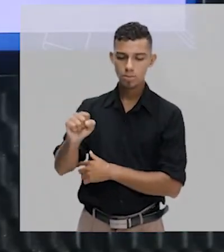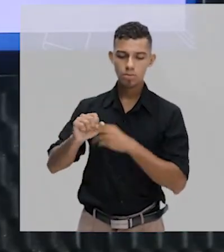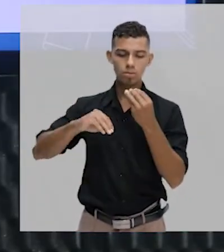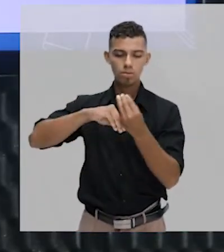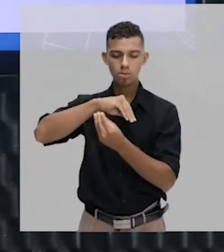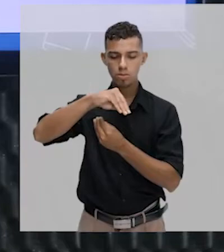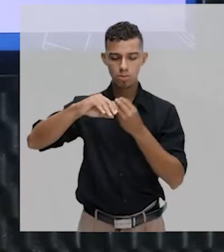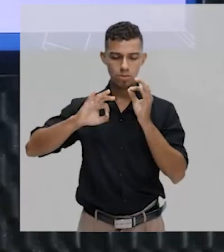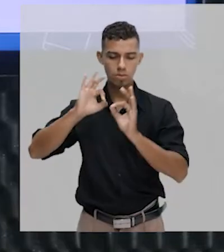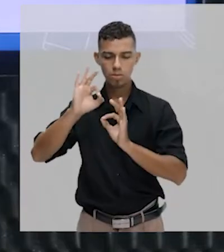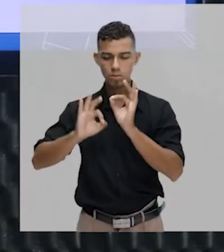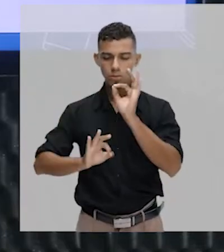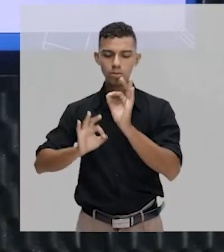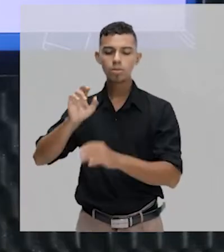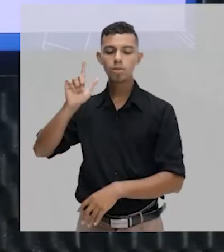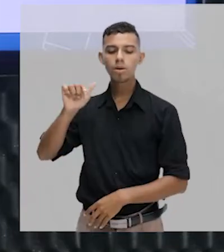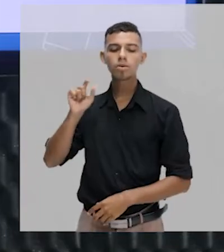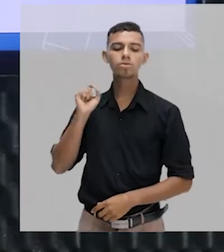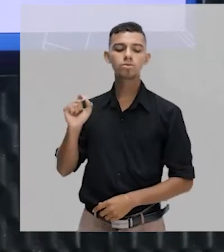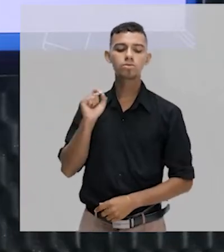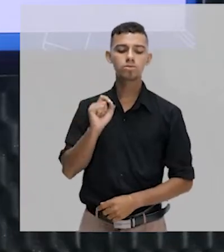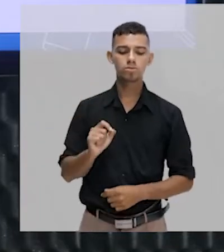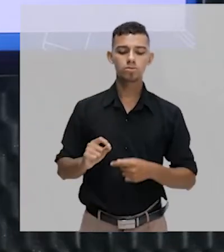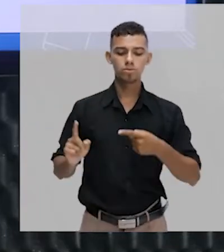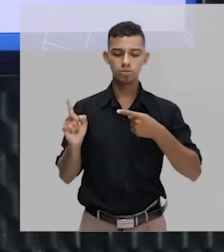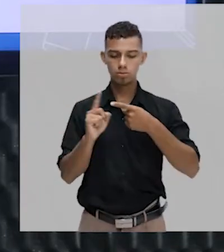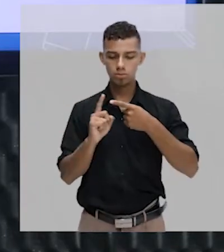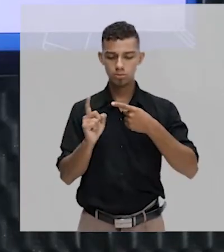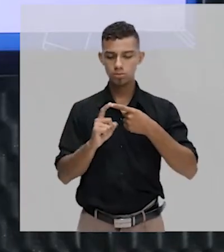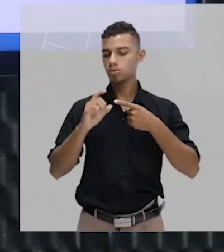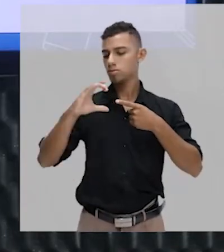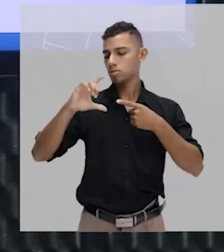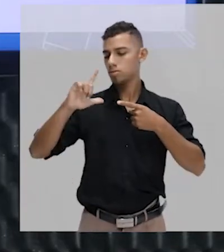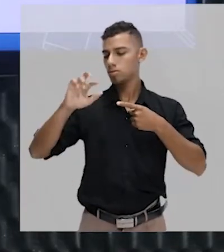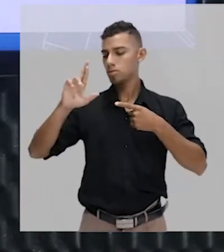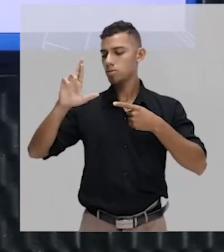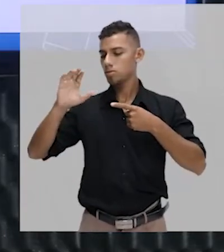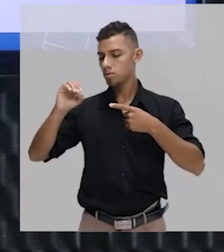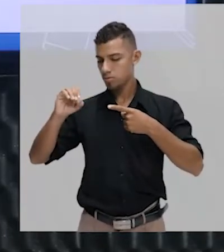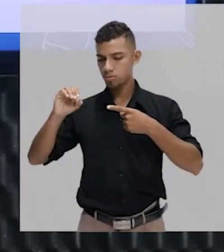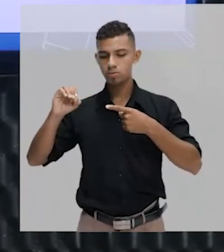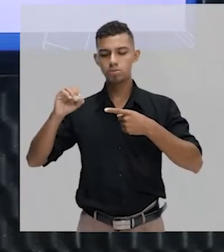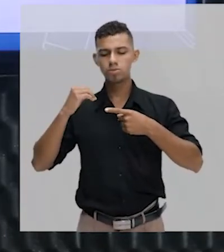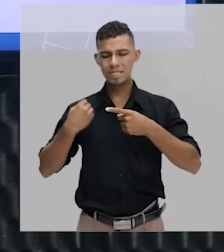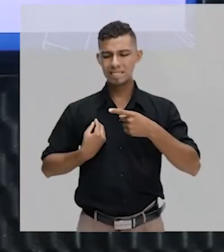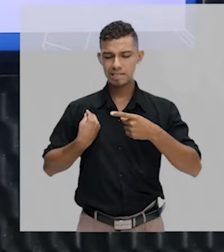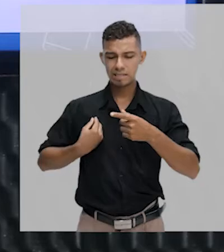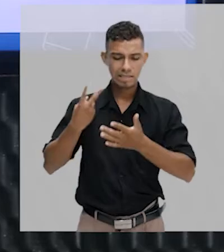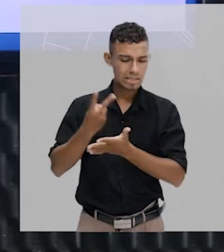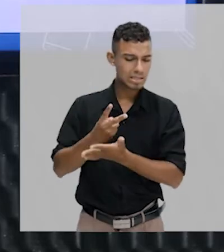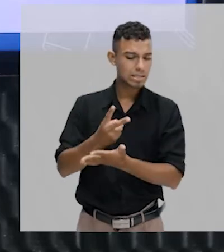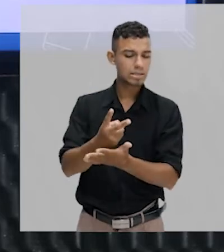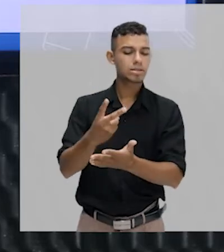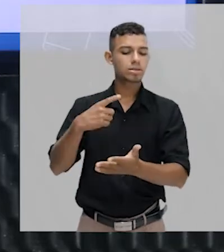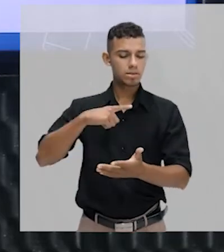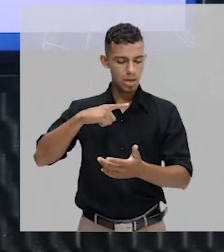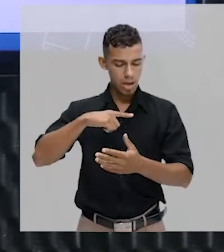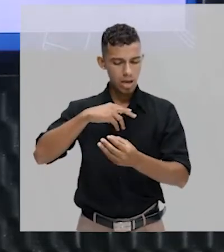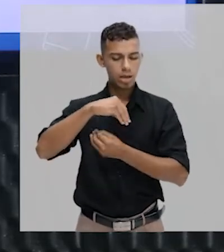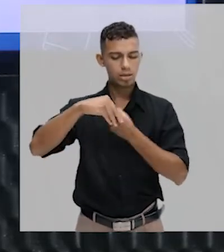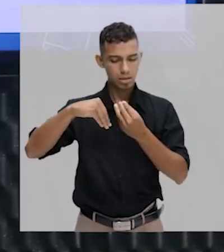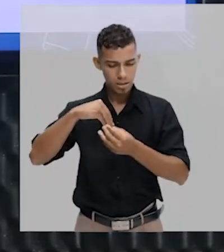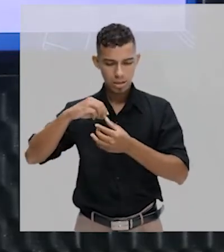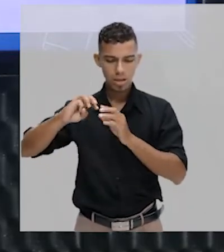hidrogênio e o cloro. No entanto, nós temos o cloro em excesso, até porque fala que há um remanescente, há